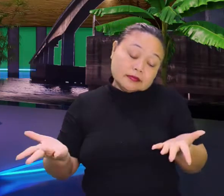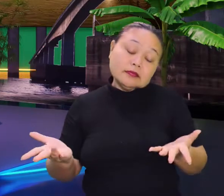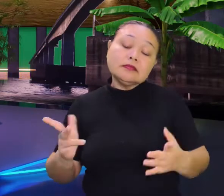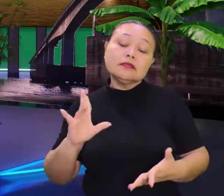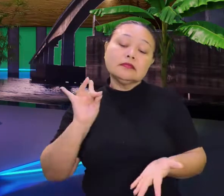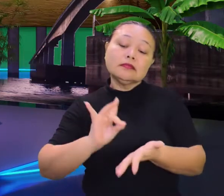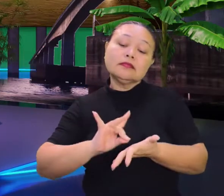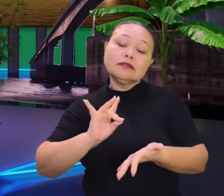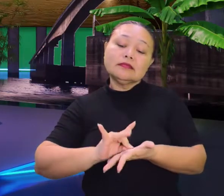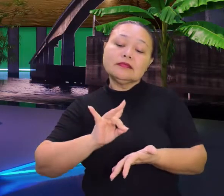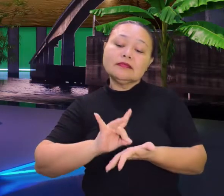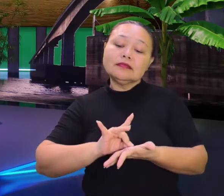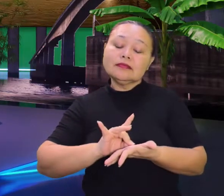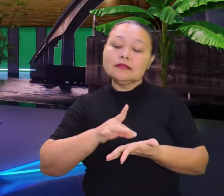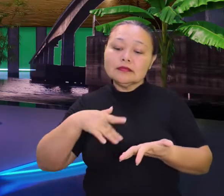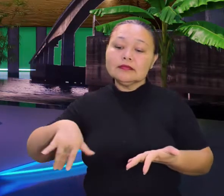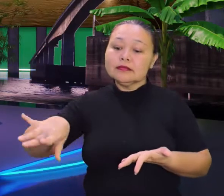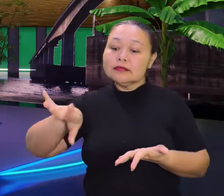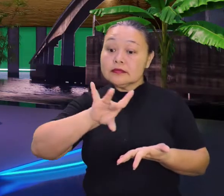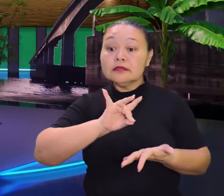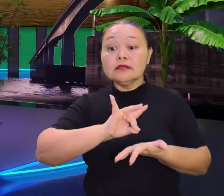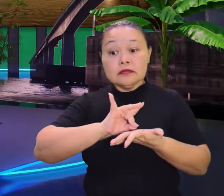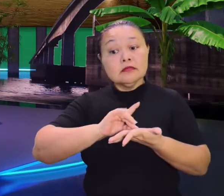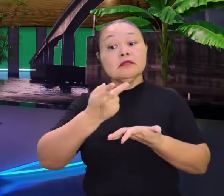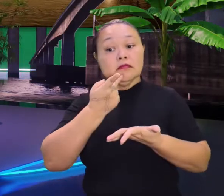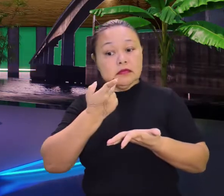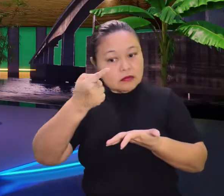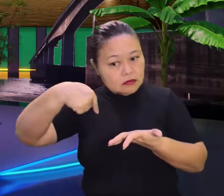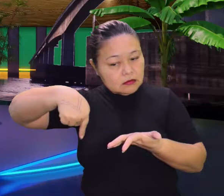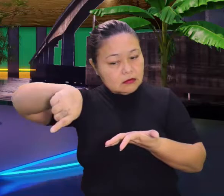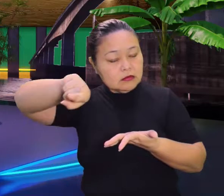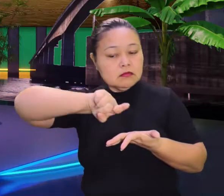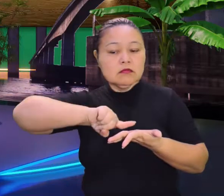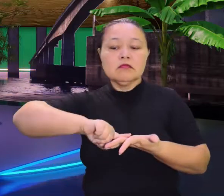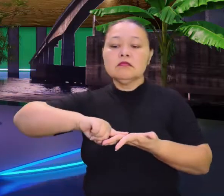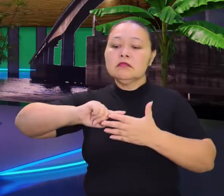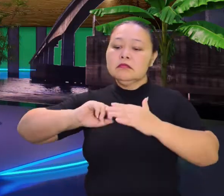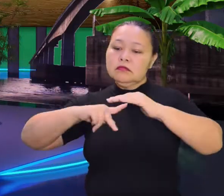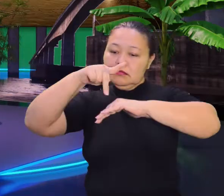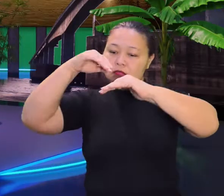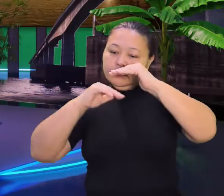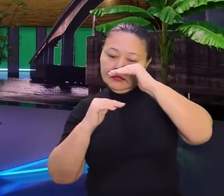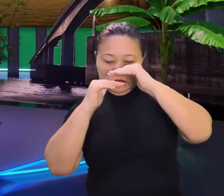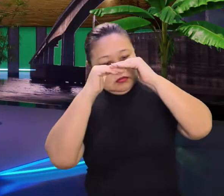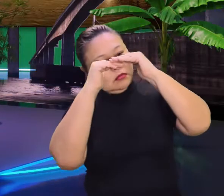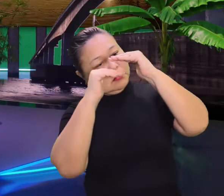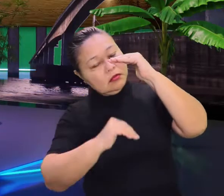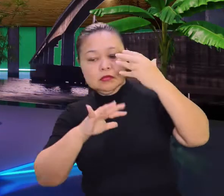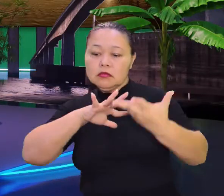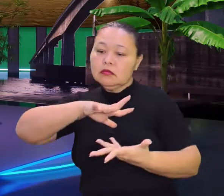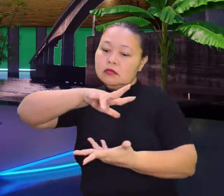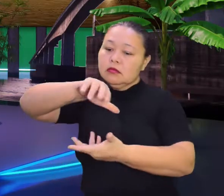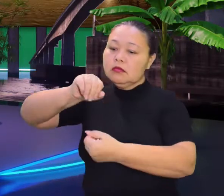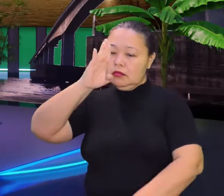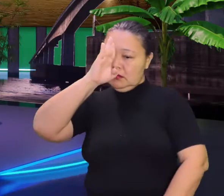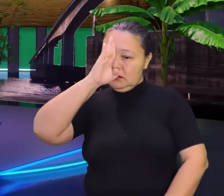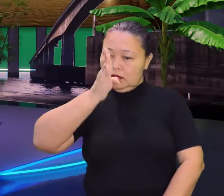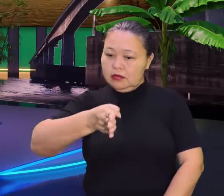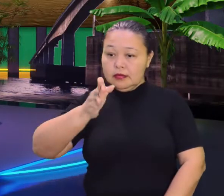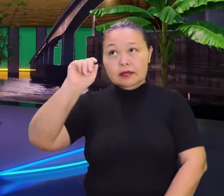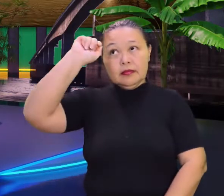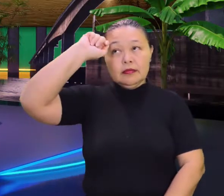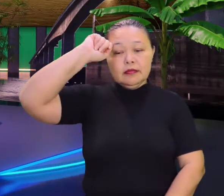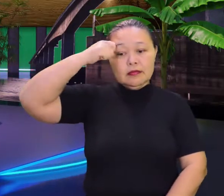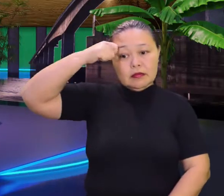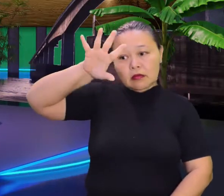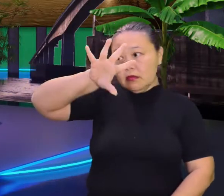a realidade. Realidade. E essa realidade tem que ser falada sobre esse certeza. subdesenvolvimento no mundo, especialmente falamos da